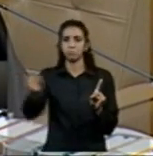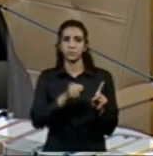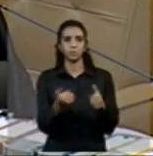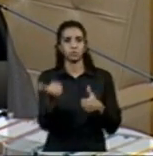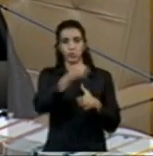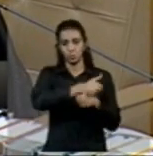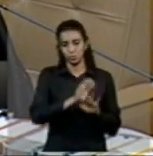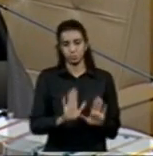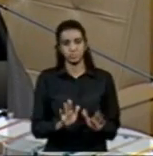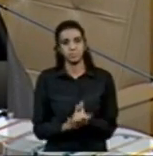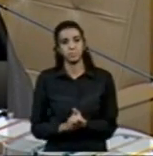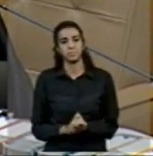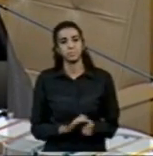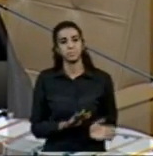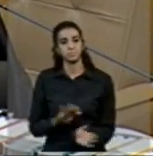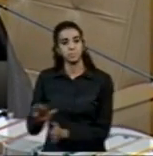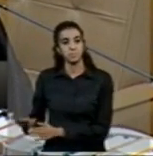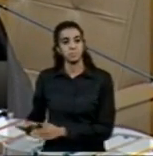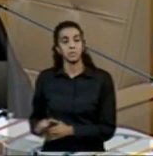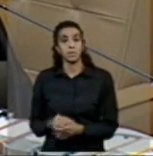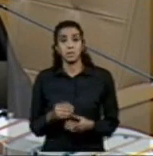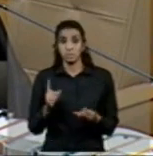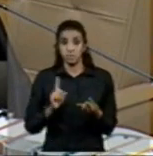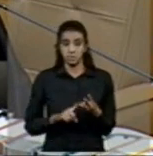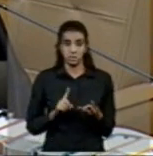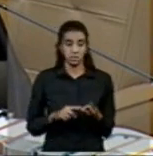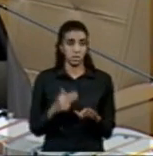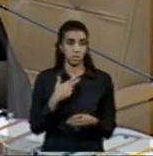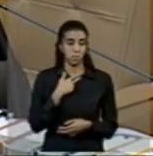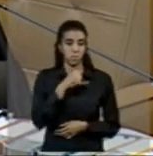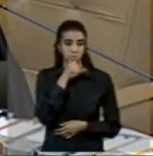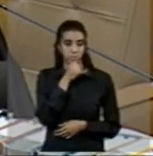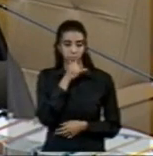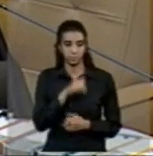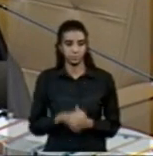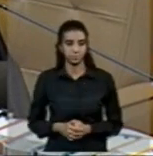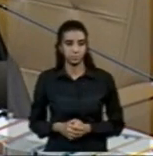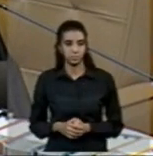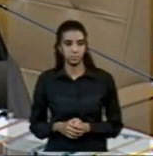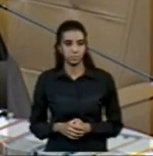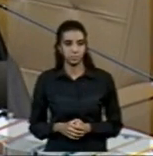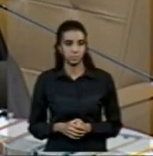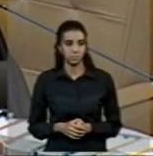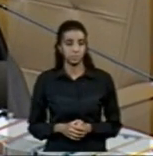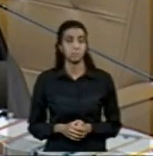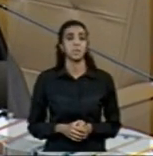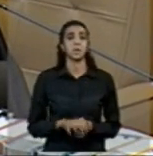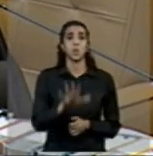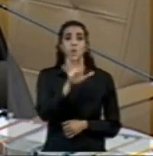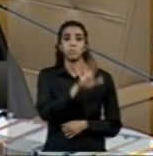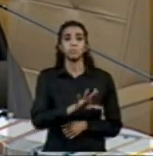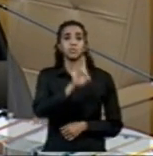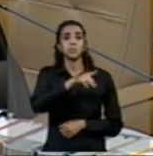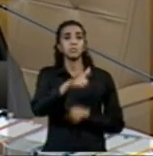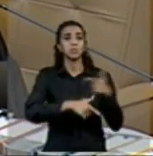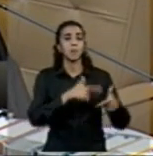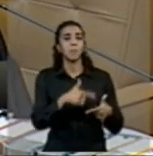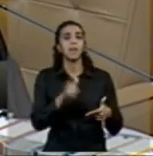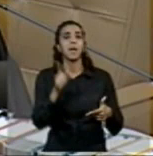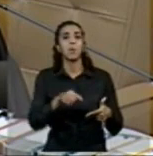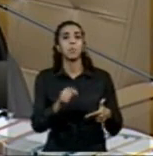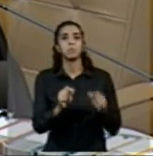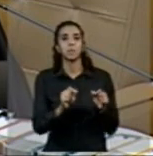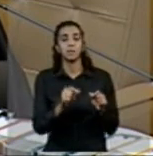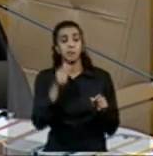Terceiro, não poderia nem hipoteticamente compatibilizar-se com a categoria central do direito do trabalho, qual seja, o contrato